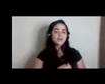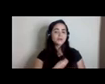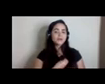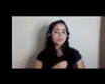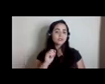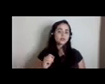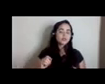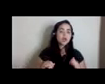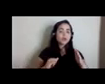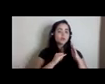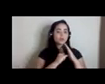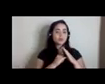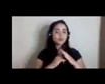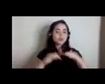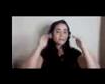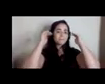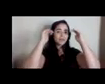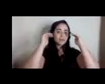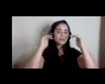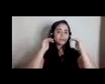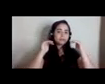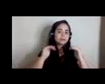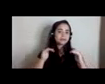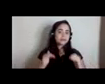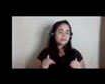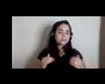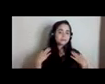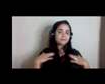com uma instituição que é hierárquica.